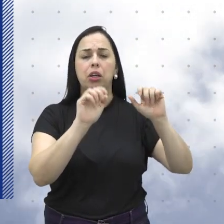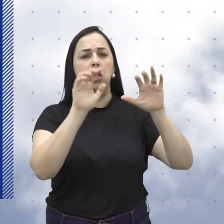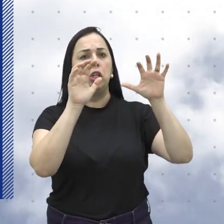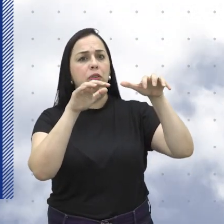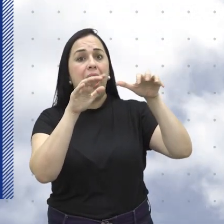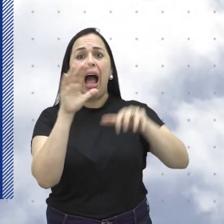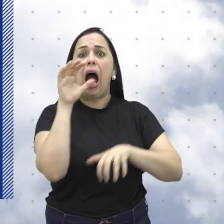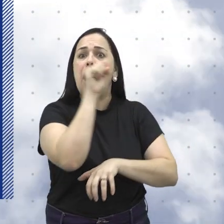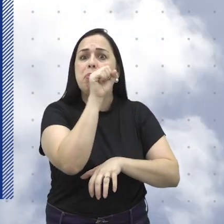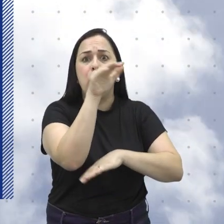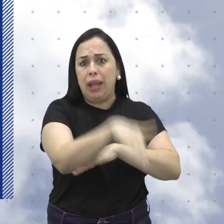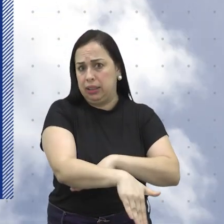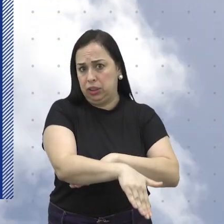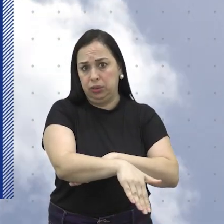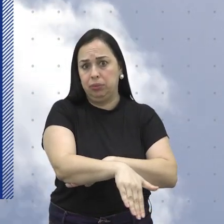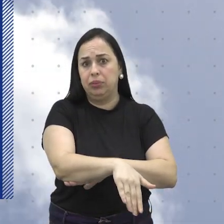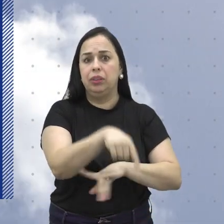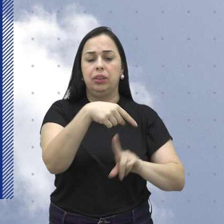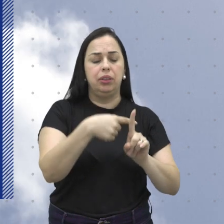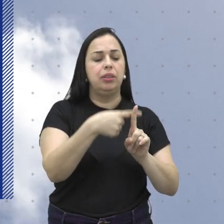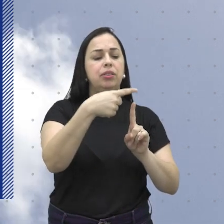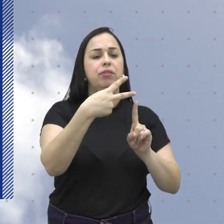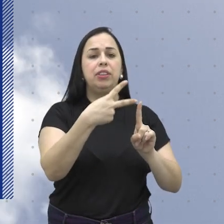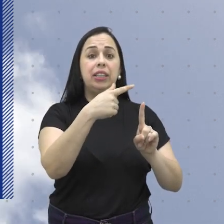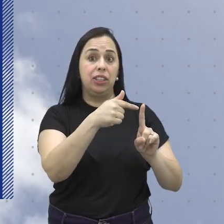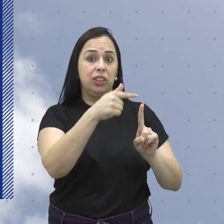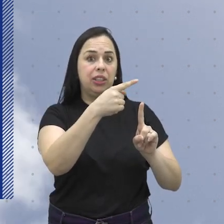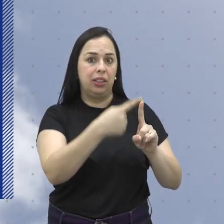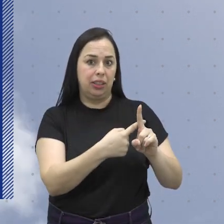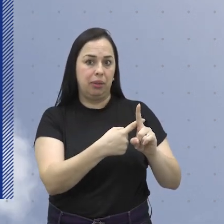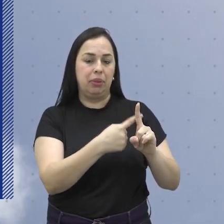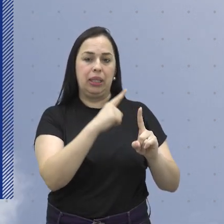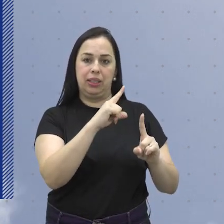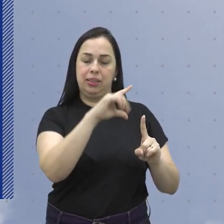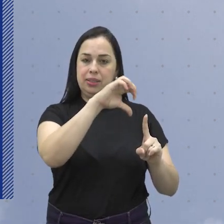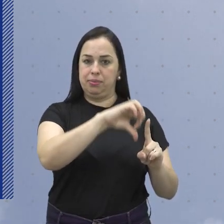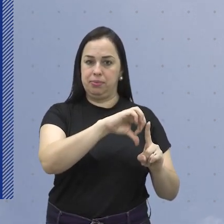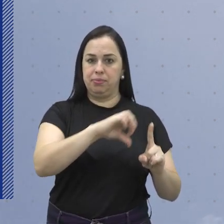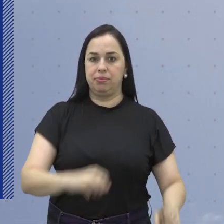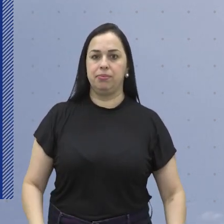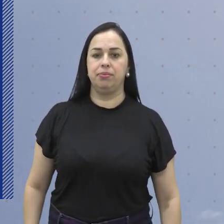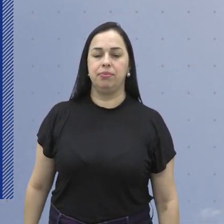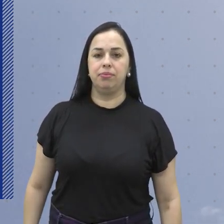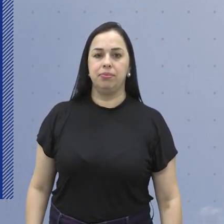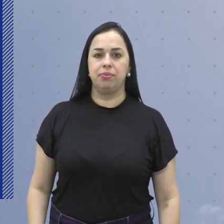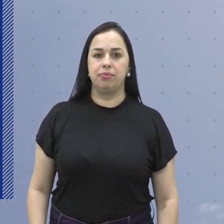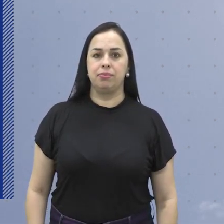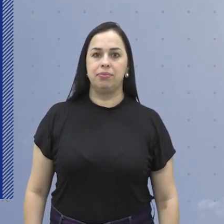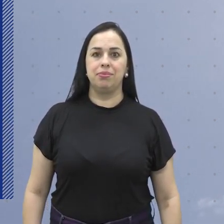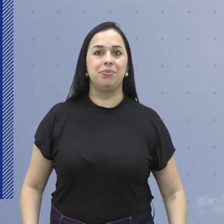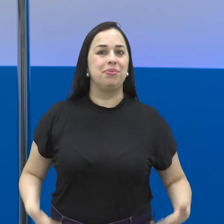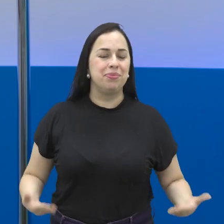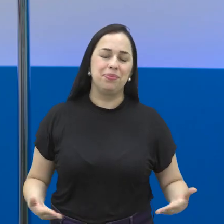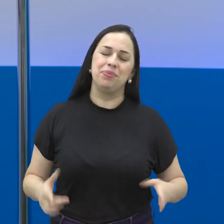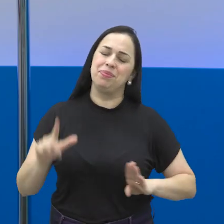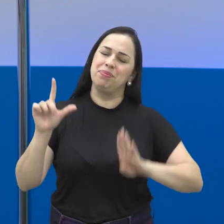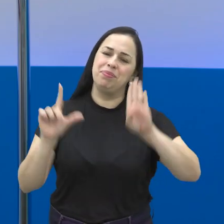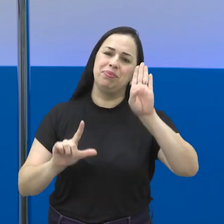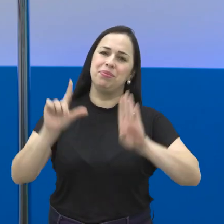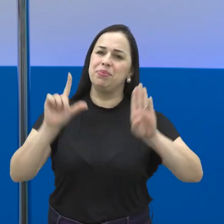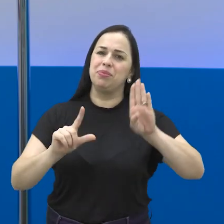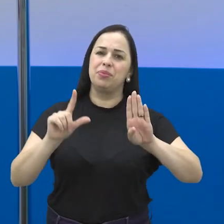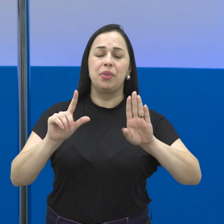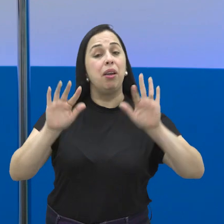chover rapidamente na parte da tarde. A máxima prevista é de 27 e a mínima será de 19. O